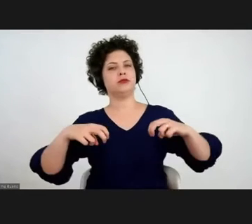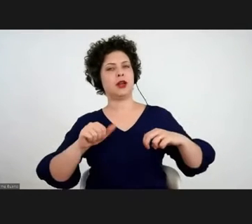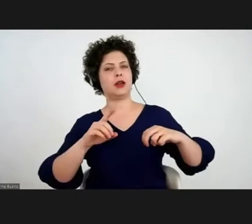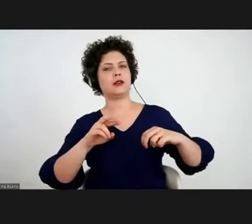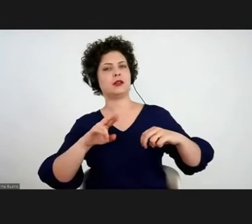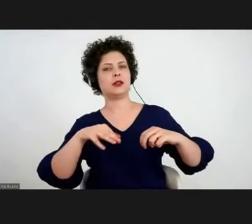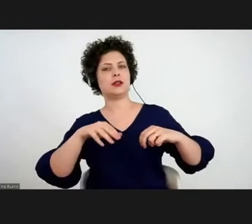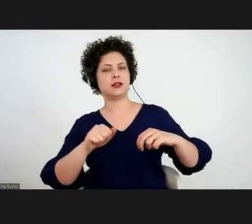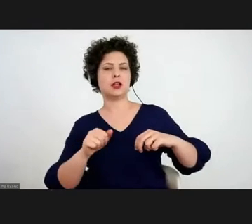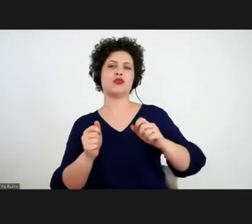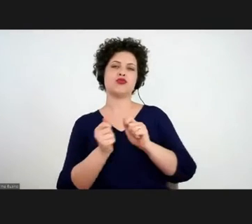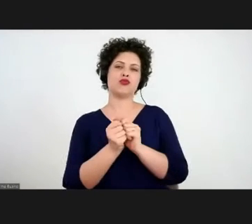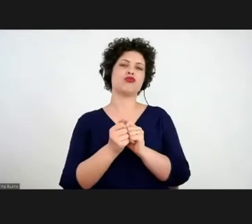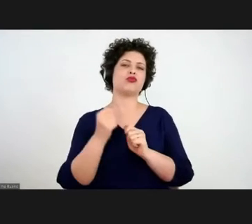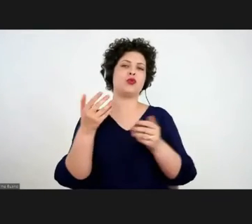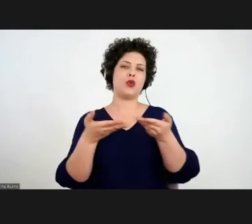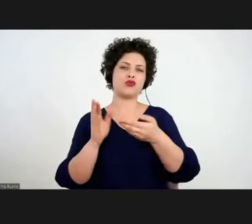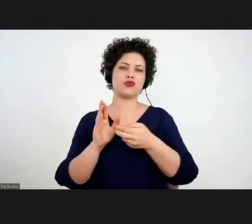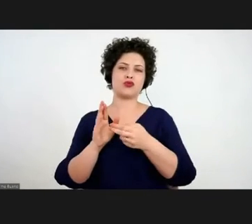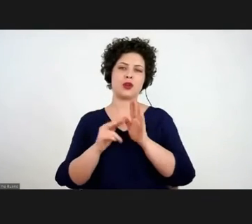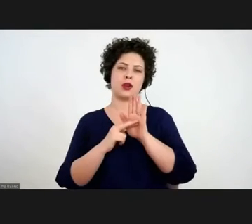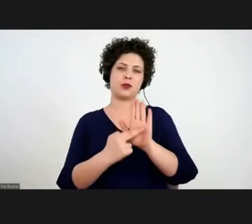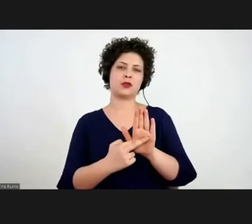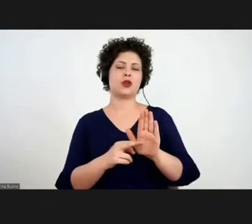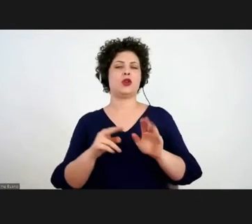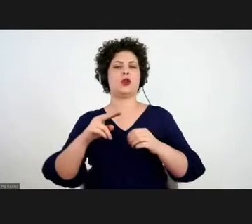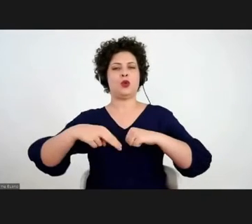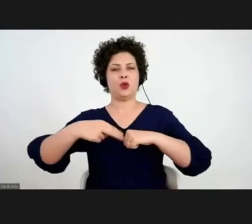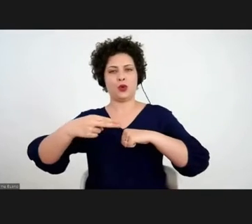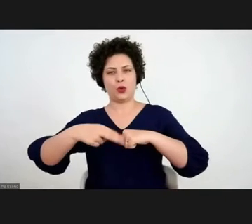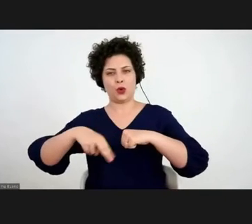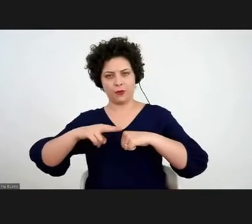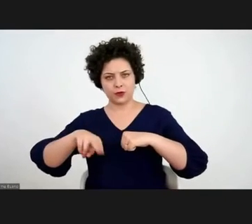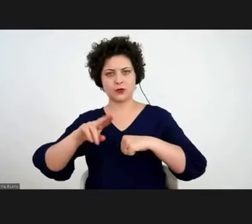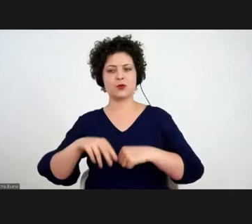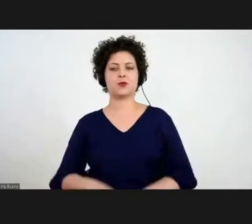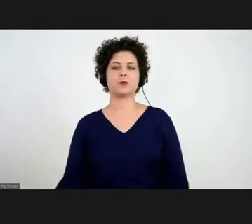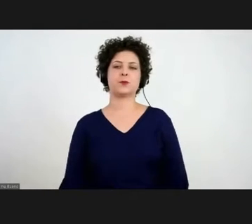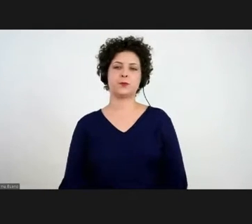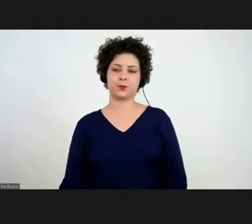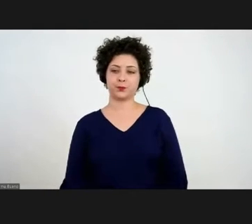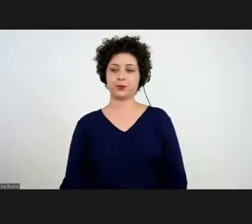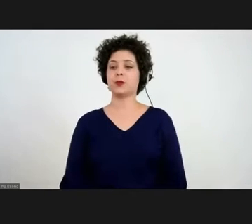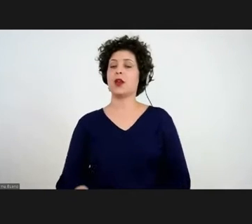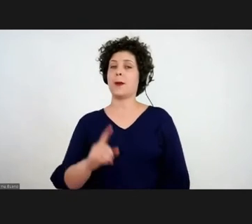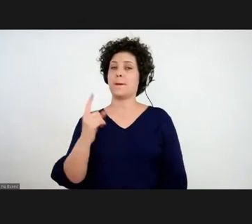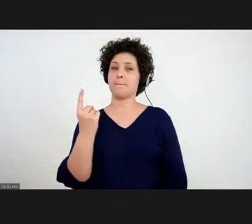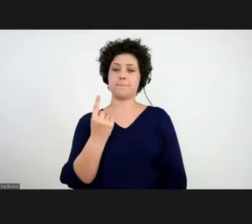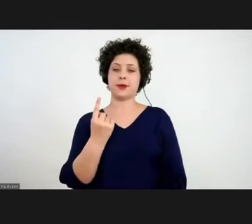Adriana, representando aqui a Universidade Federal do Espírito Santo. Eu queria primeiro fazer